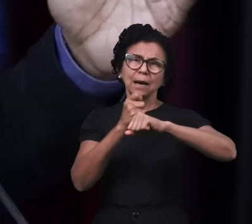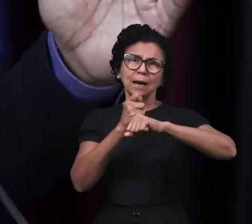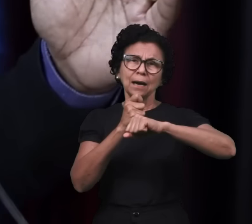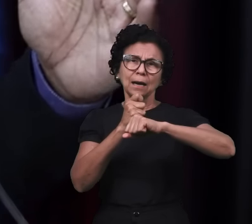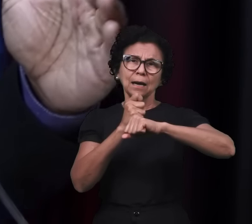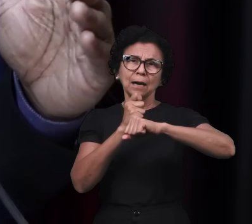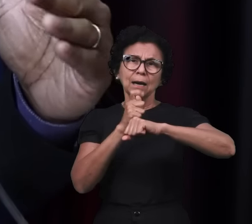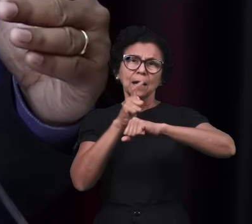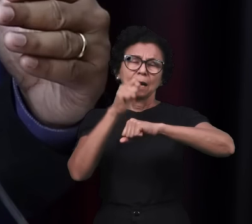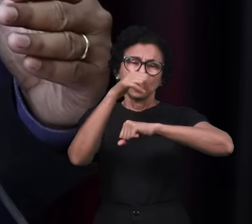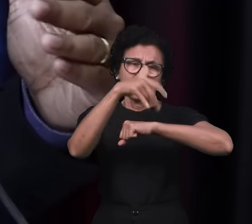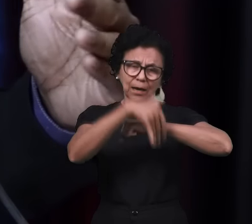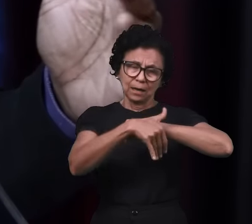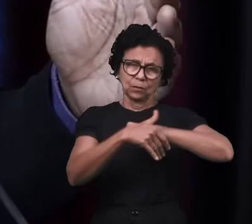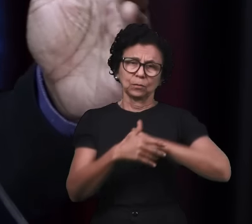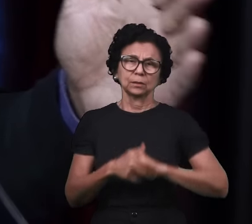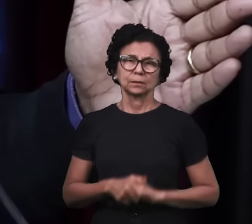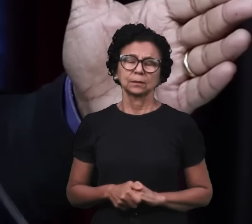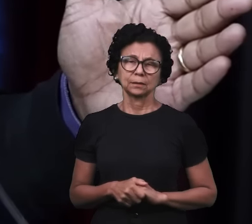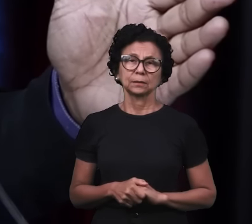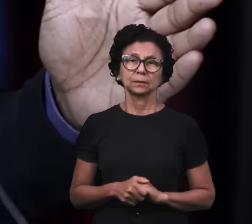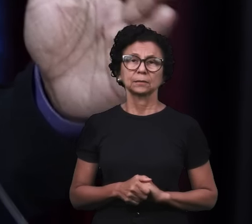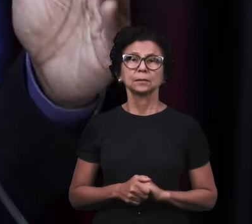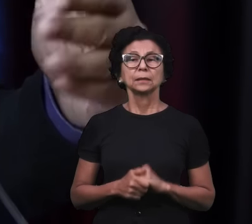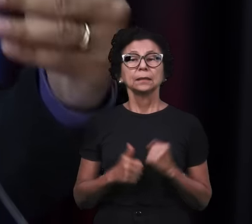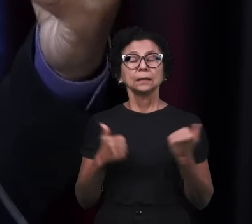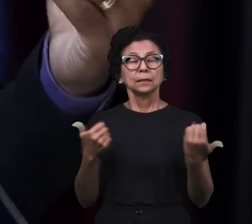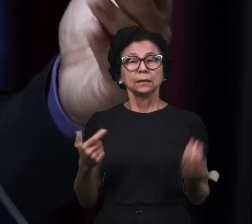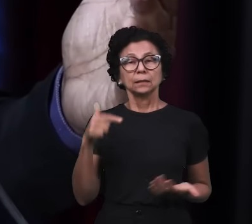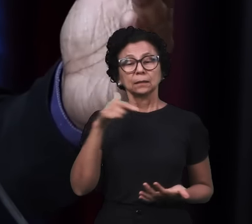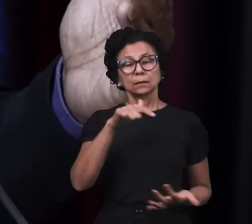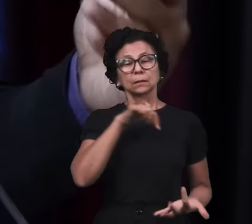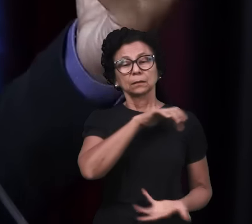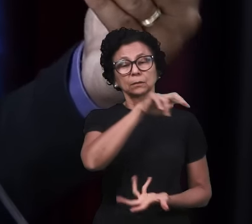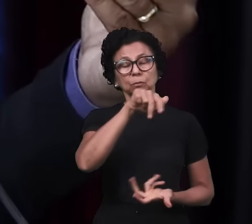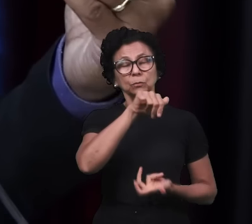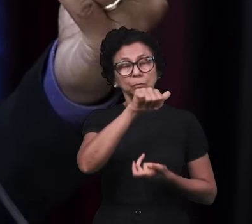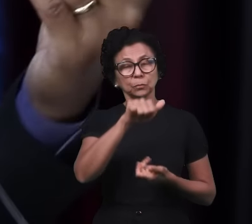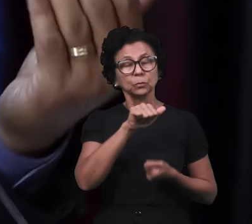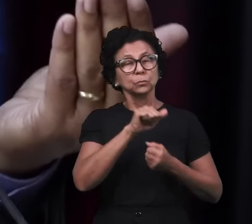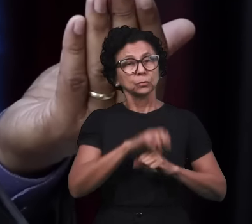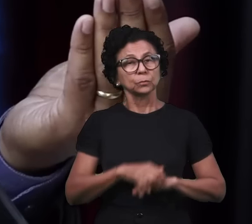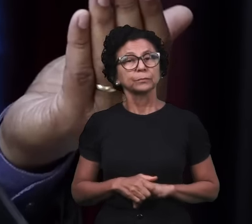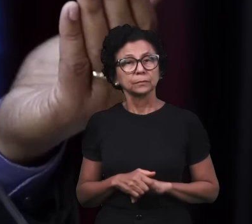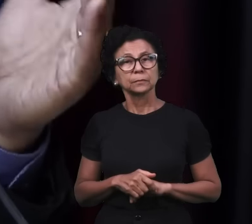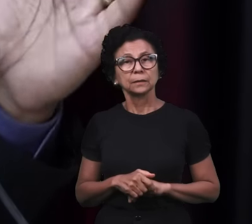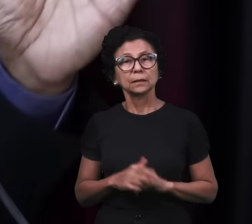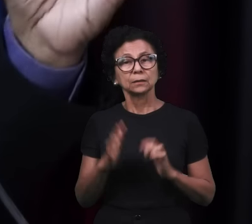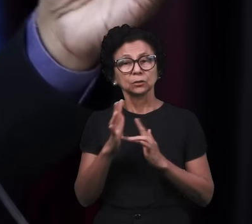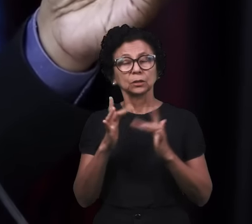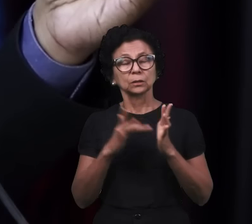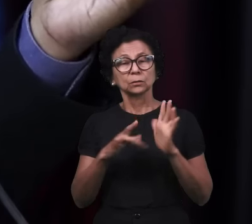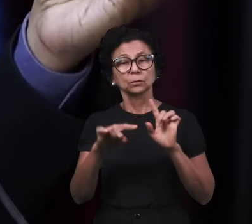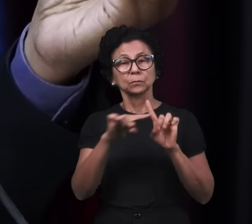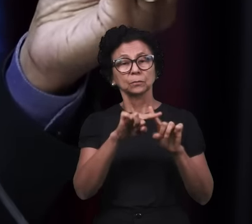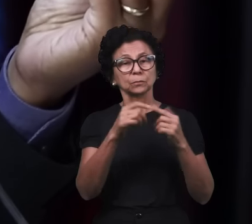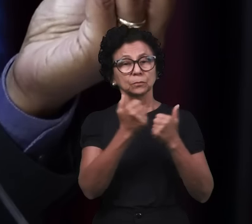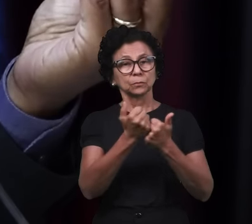há onde o homem se descedentar, Jesus, a rocha ferida. E um detalhe, porque